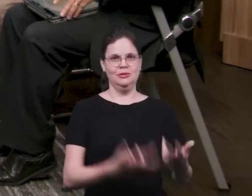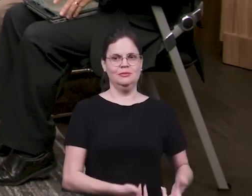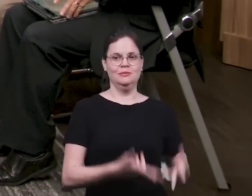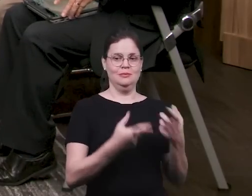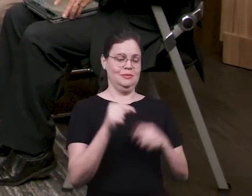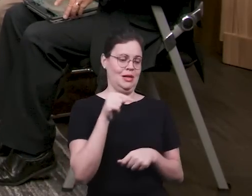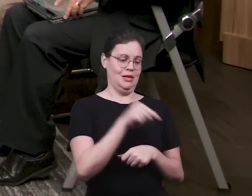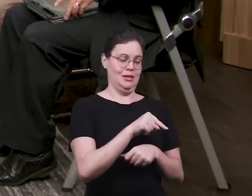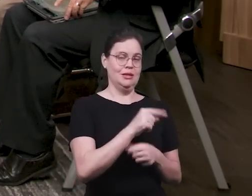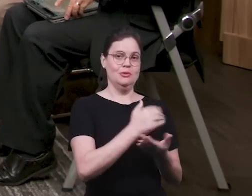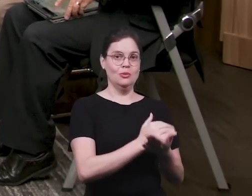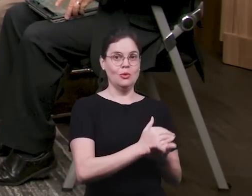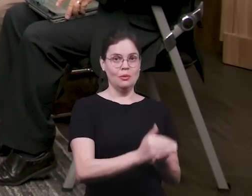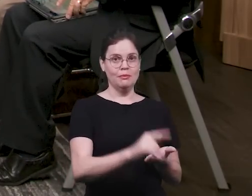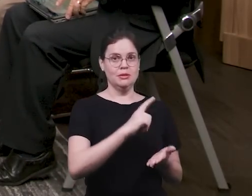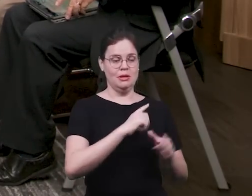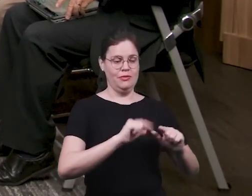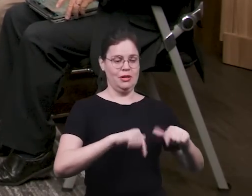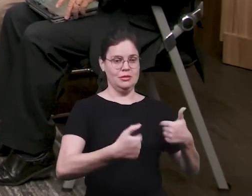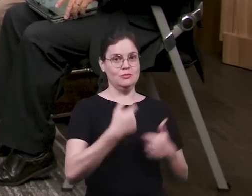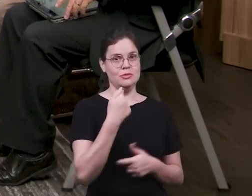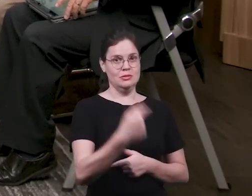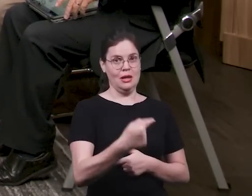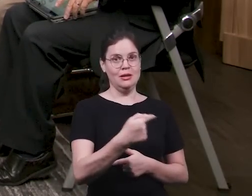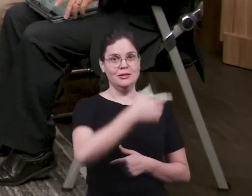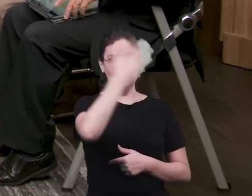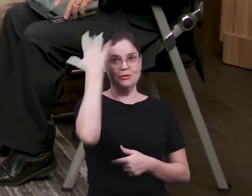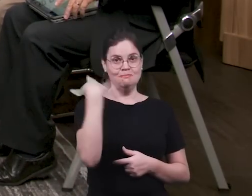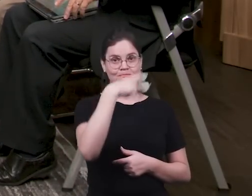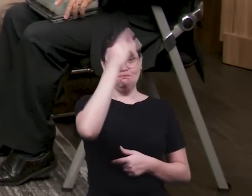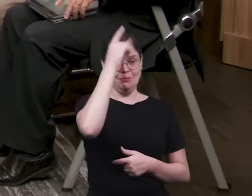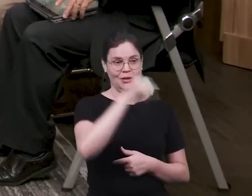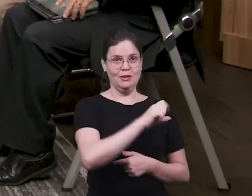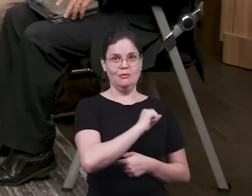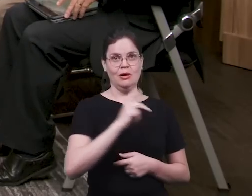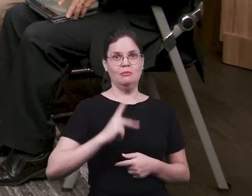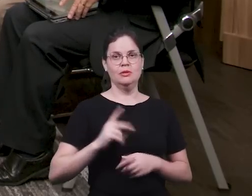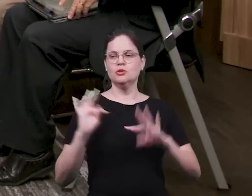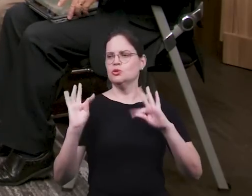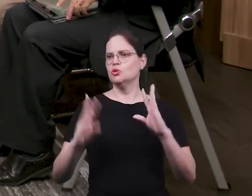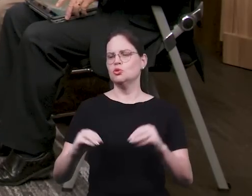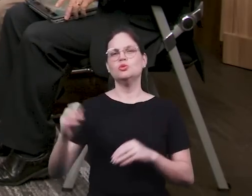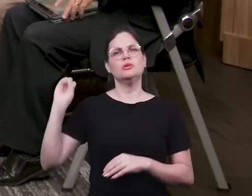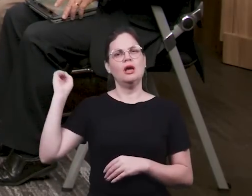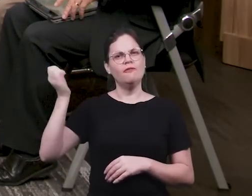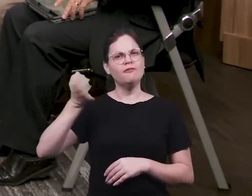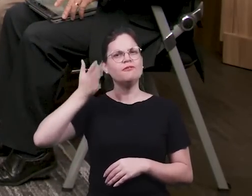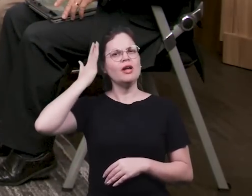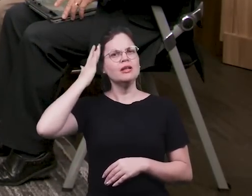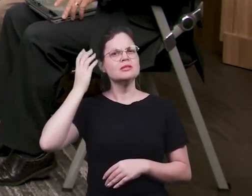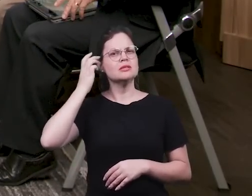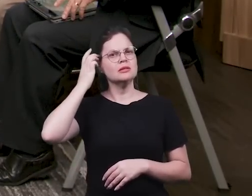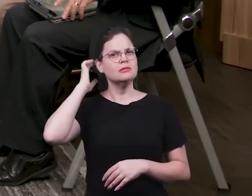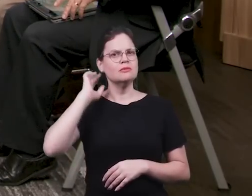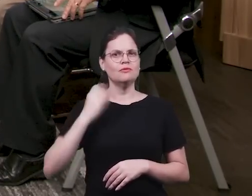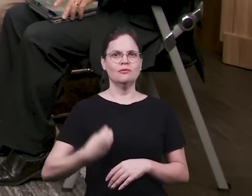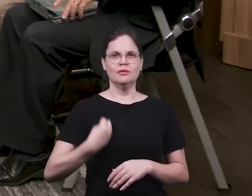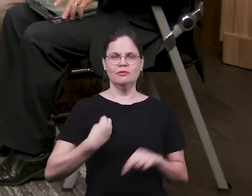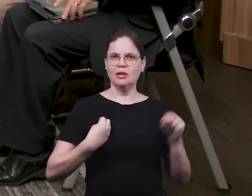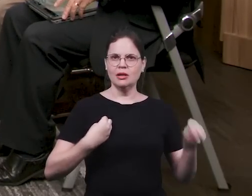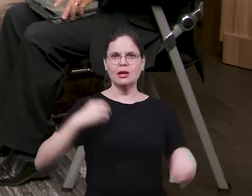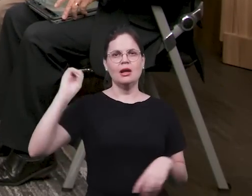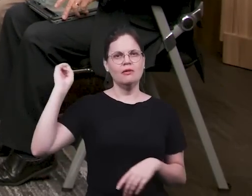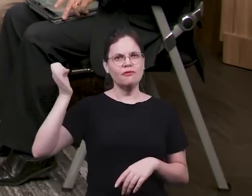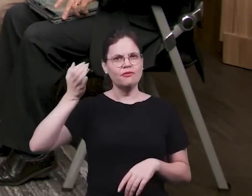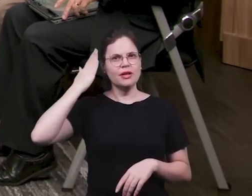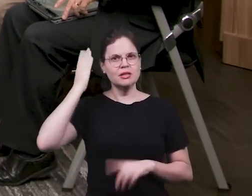né? A operação dos 7 Espíritos de Deus, os apóstolos. Tudo revelação. Vivendo a revelação. Parou aquilo. Em determinado